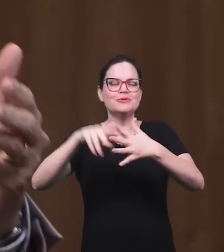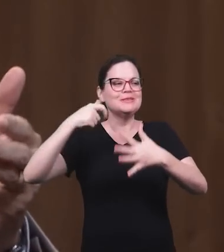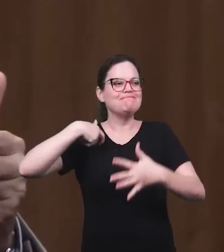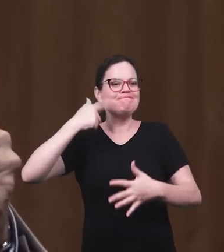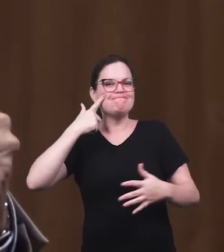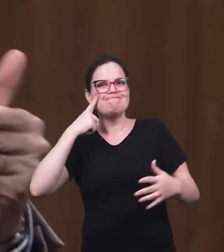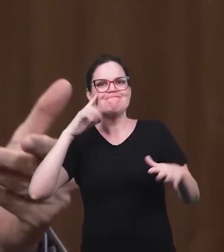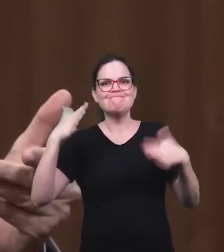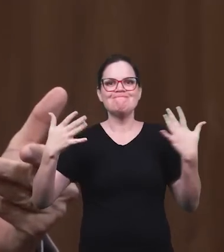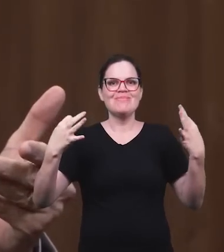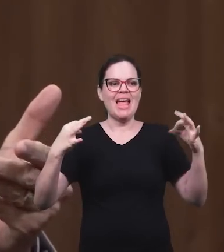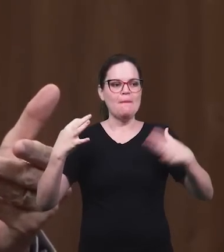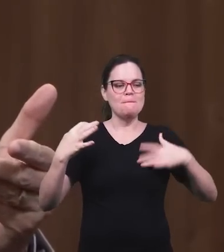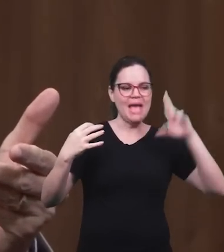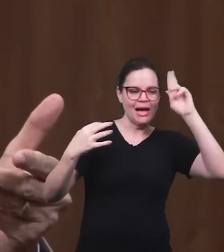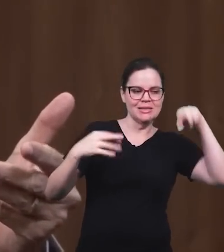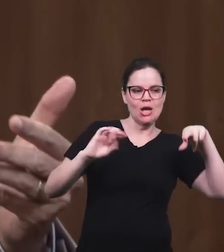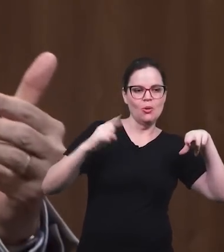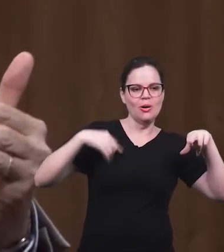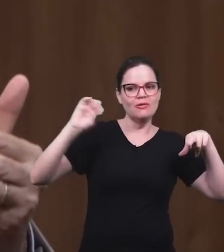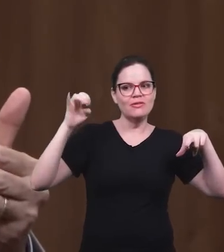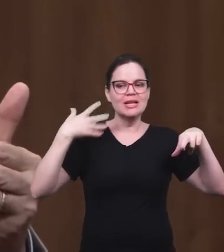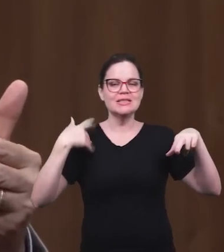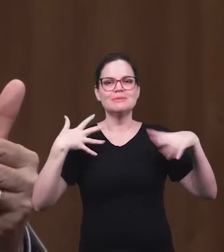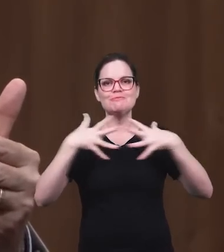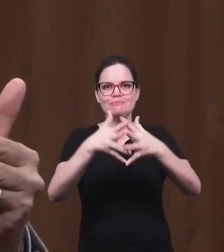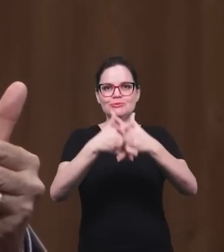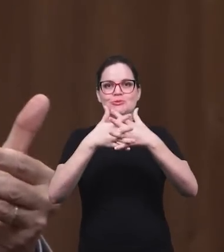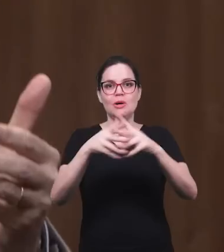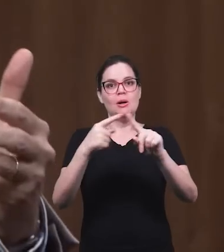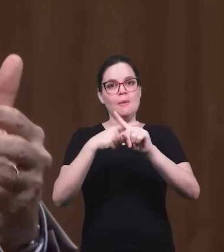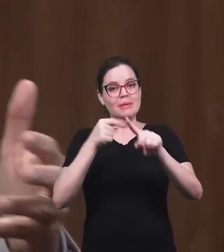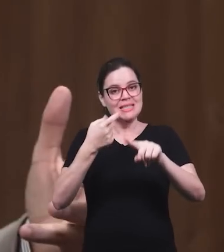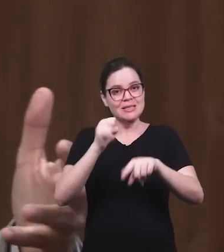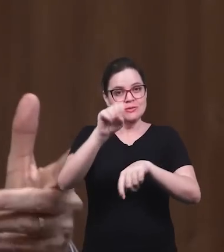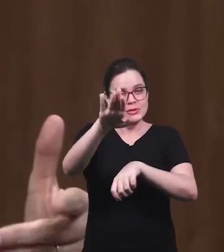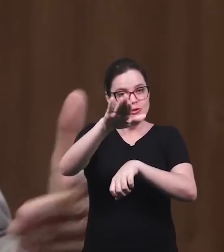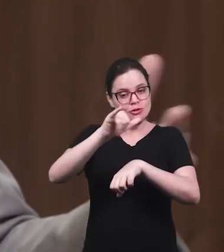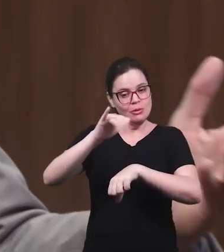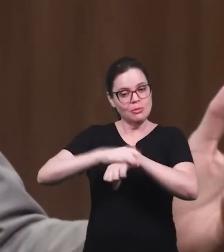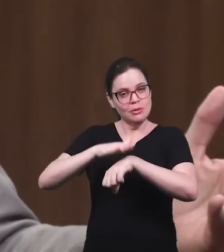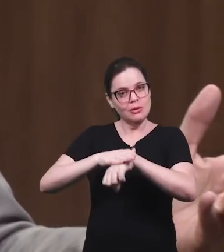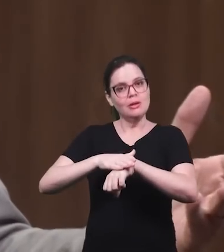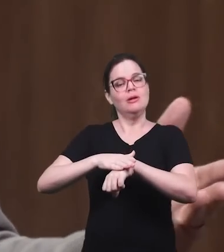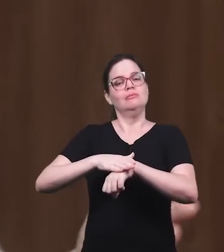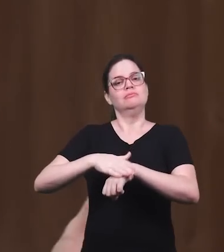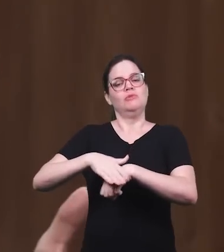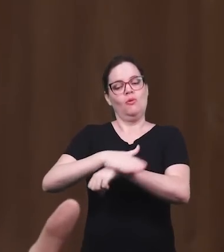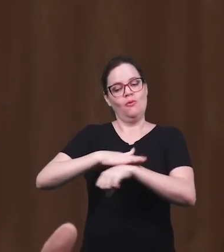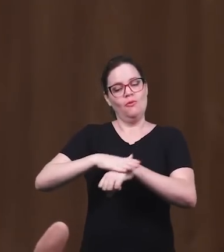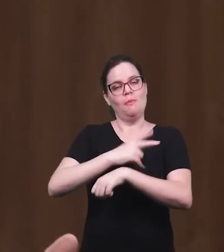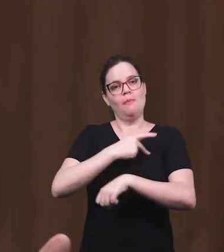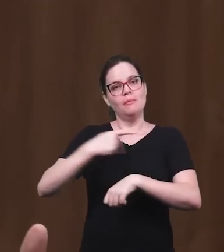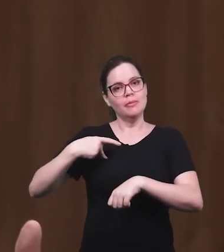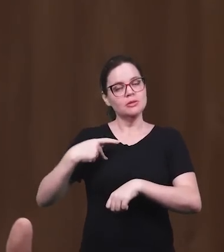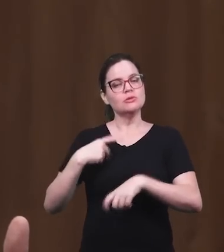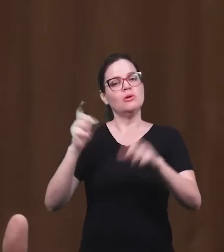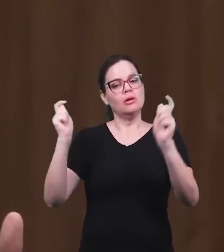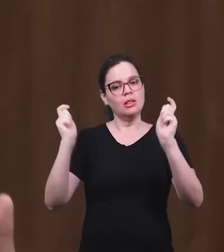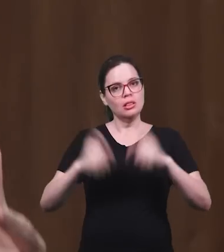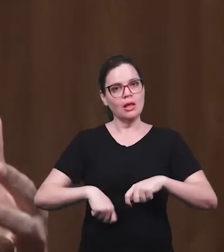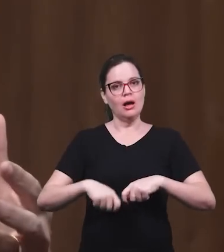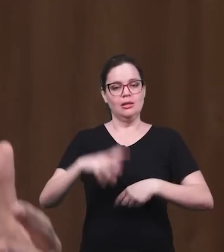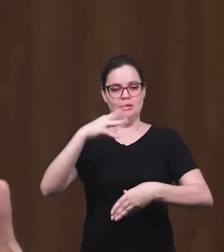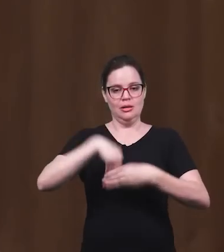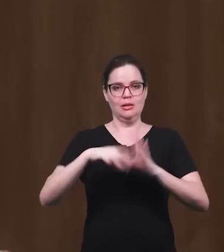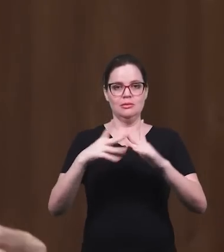no corpo ao ministério, que vai dar um discernimento e vai te ajudar a entender o que o Senhor te mostrou. Então ter uma igreja